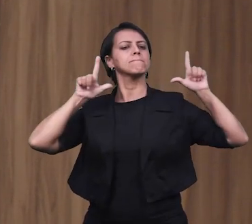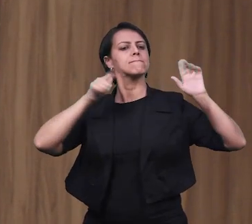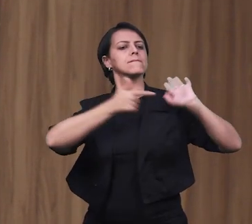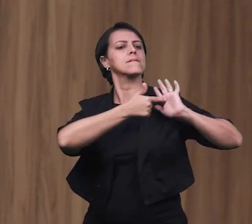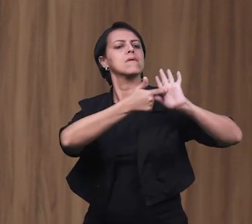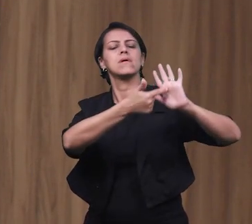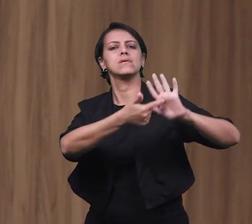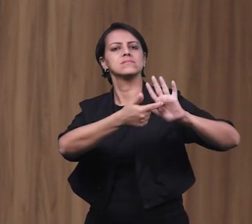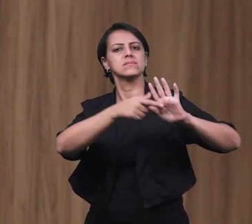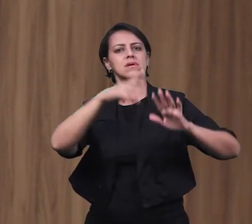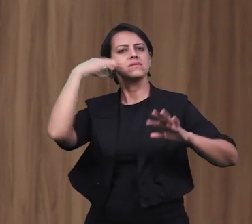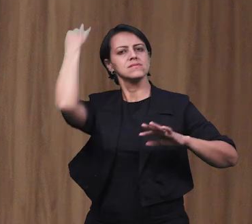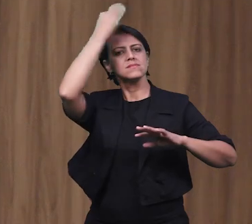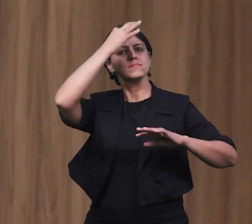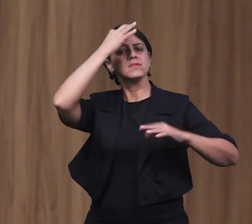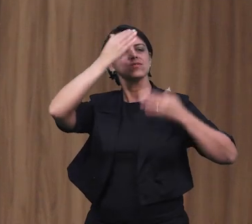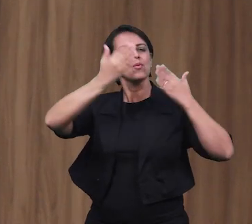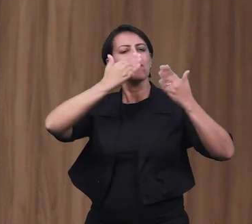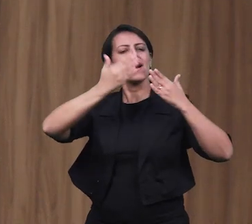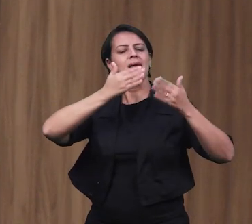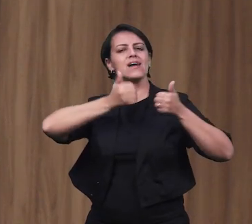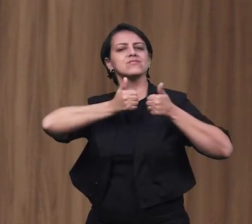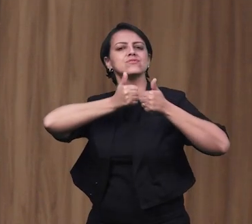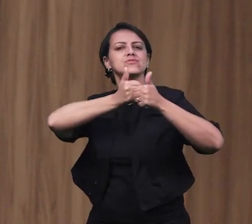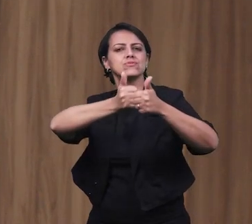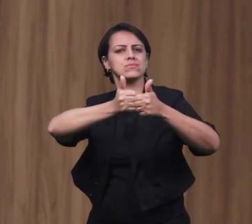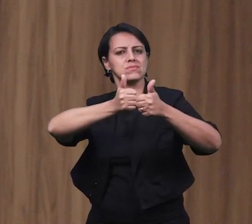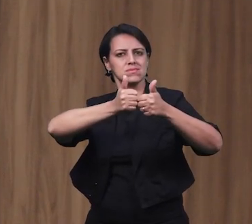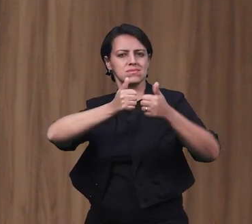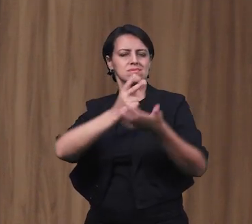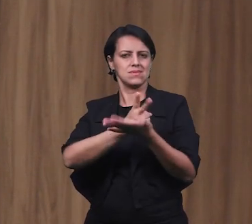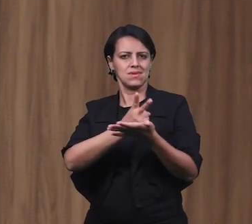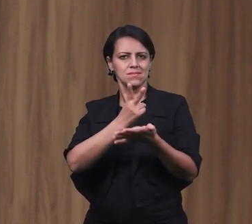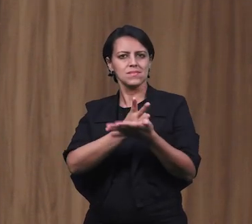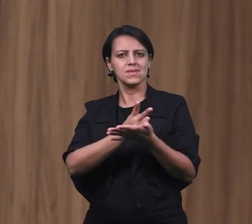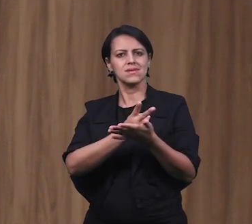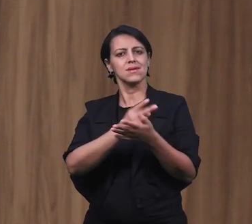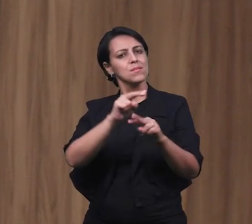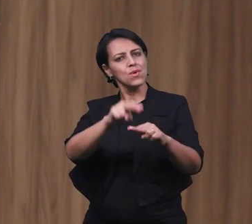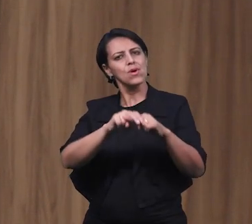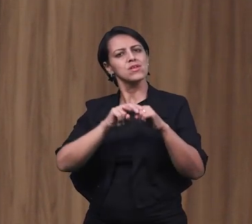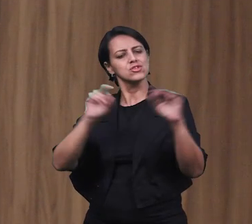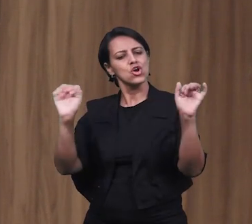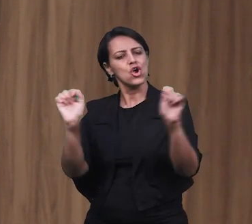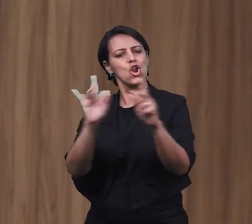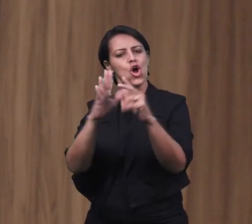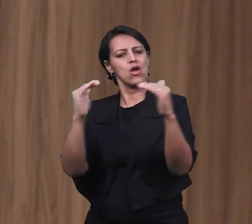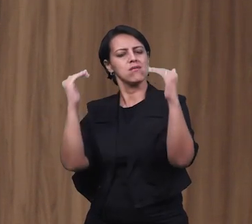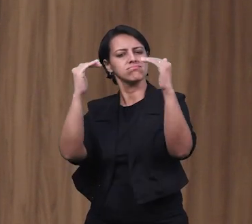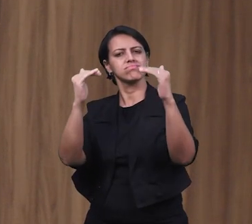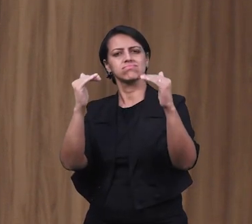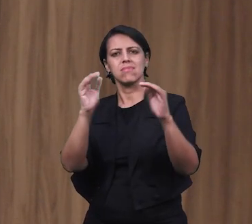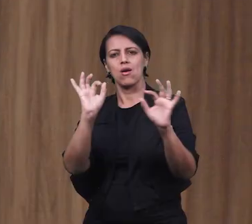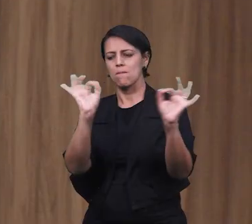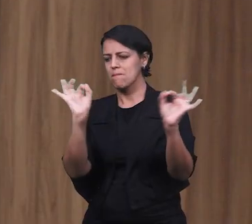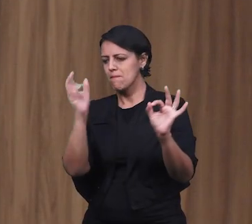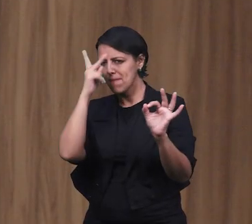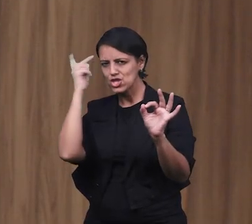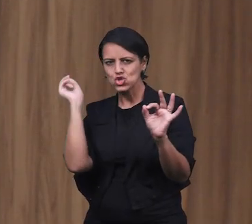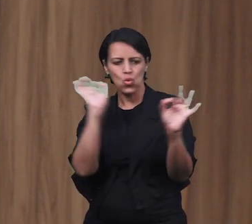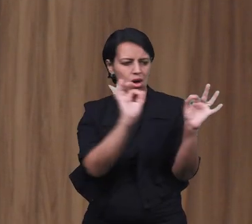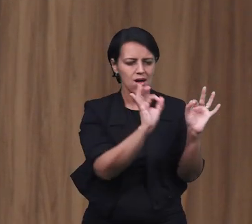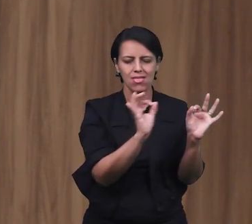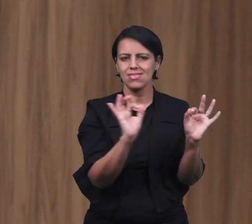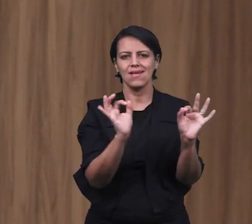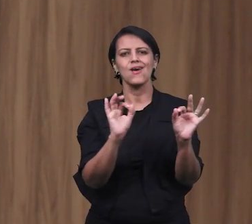Espírito de Deus que vai à frente sempre guiando o povo, e é Ele. Então, a honra e a glória não era para ninguém naquela hora, era porque a